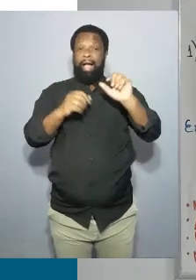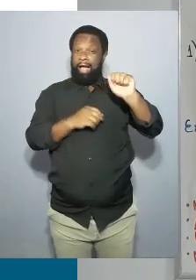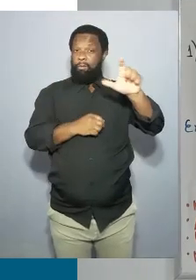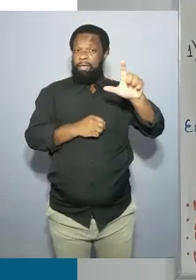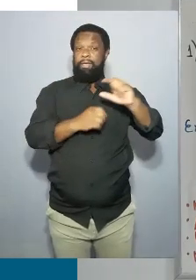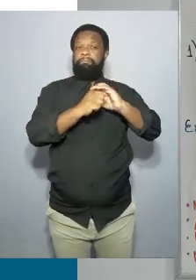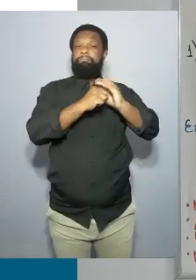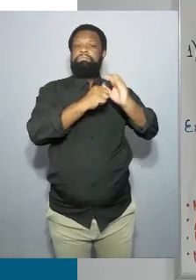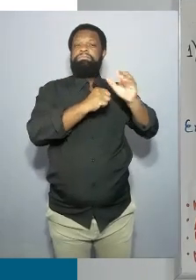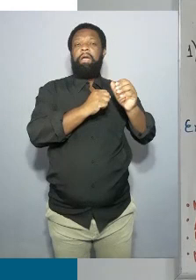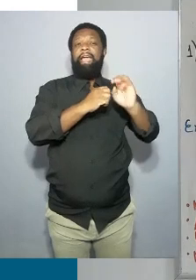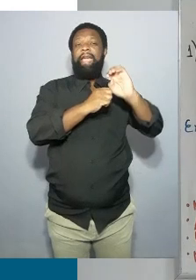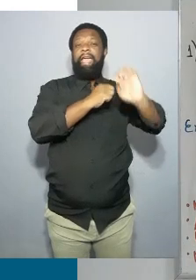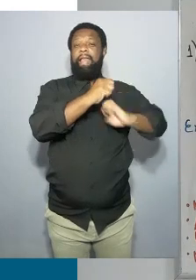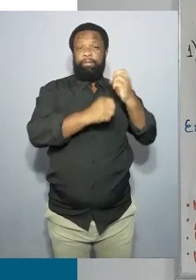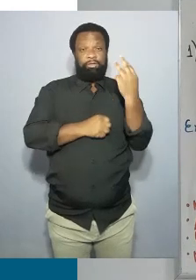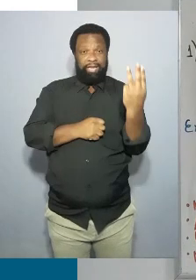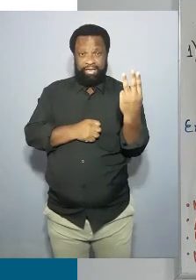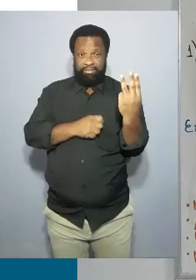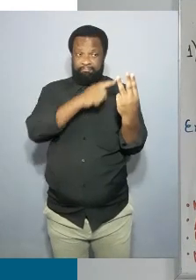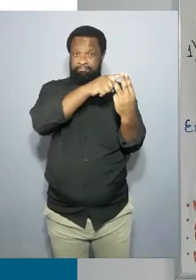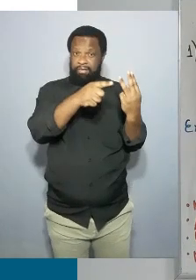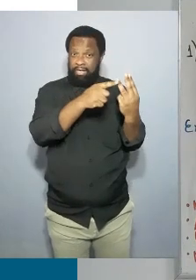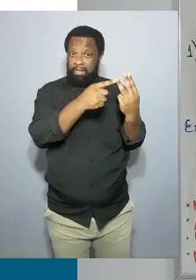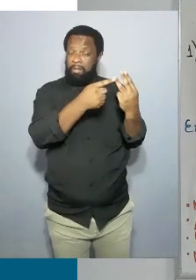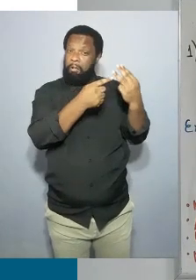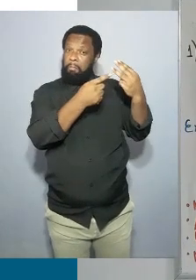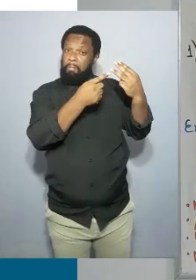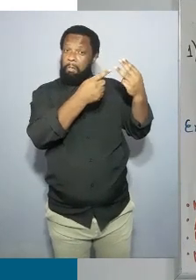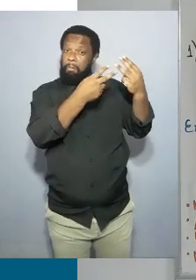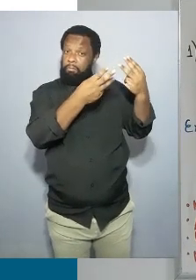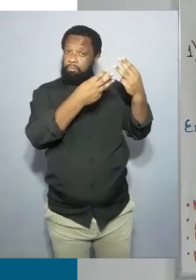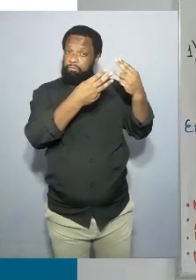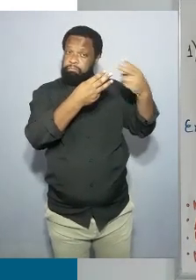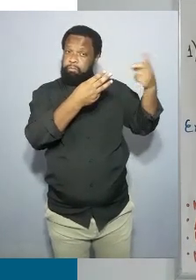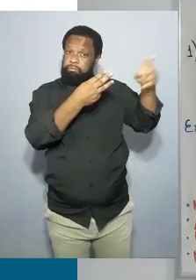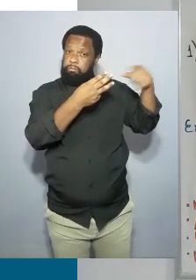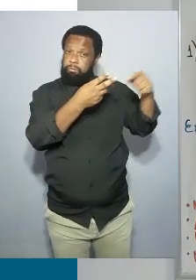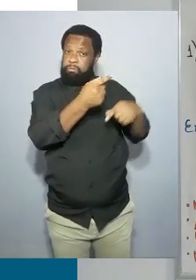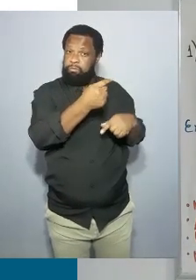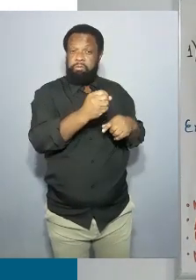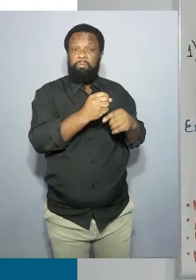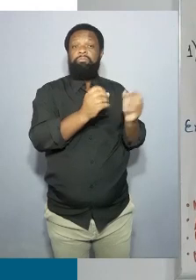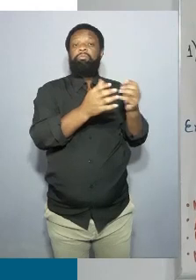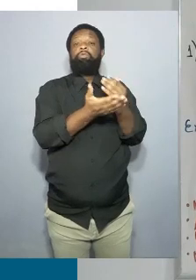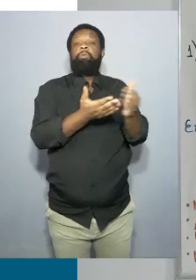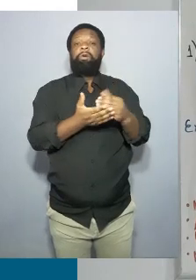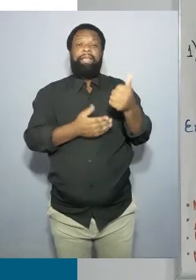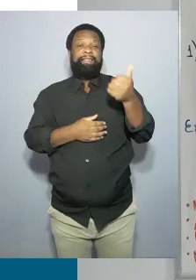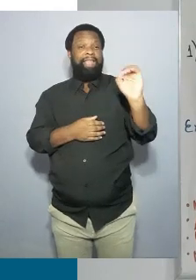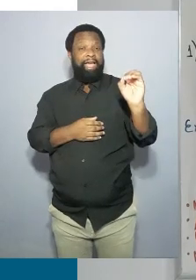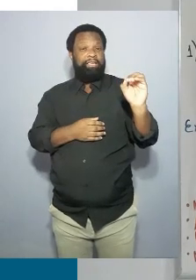13 elétrons. Quando ele perde 13 elétrons, ele fica com 10, mesma configuração eletrônica